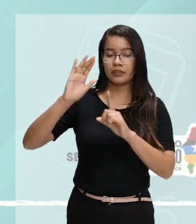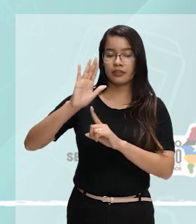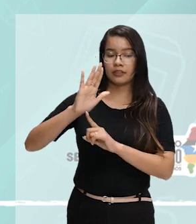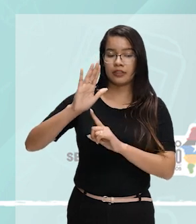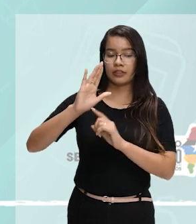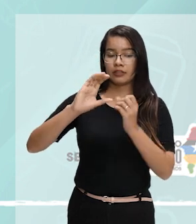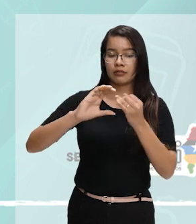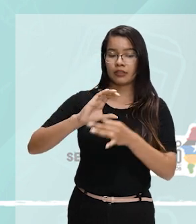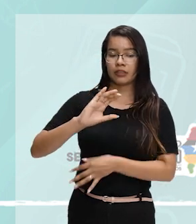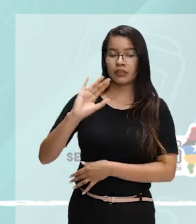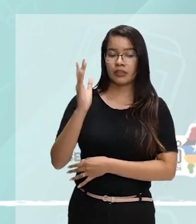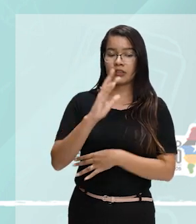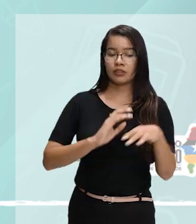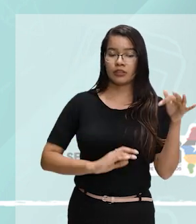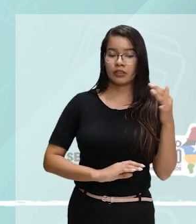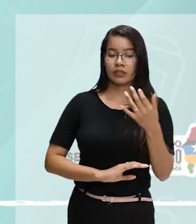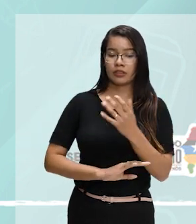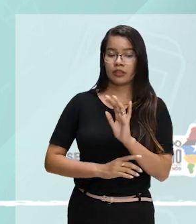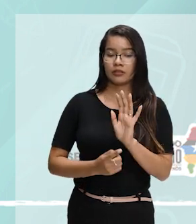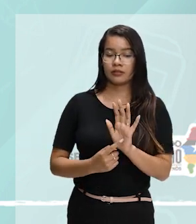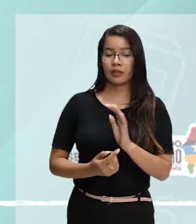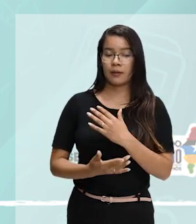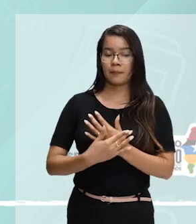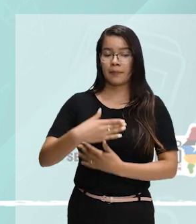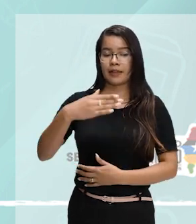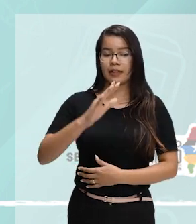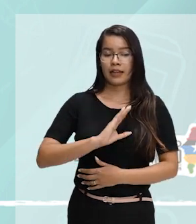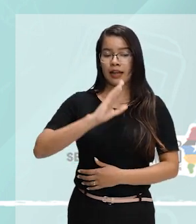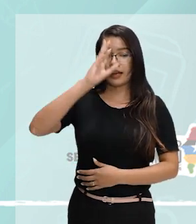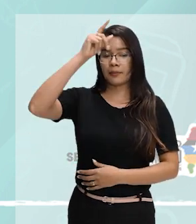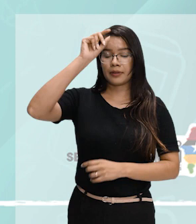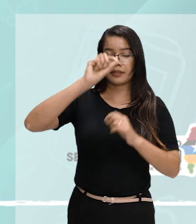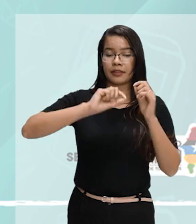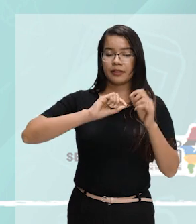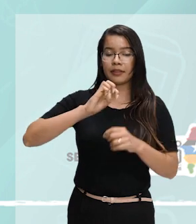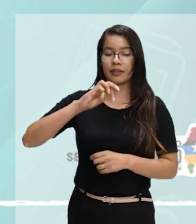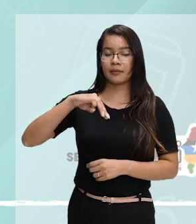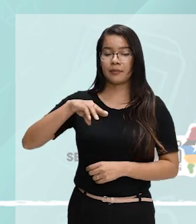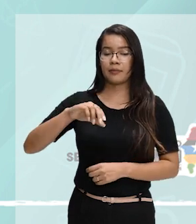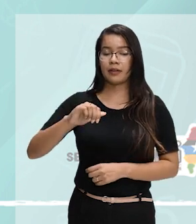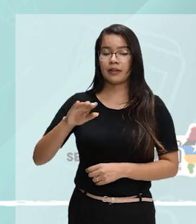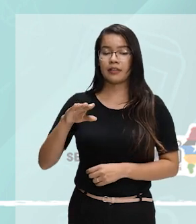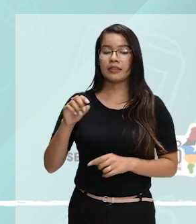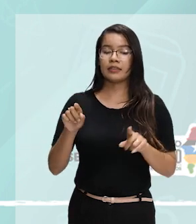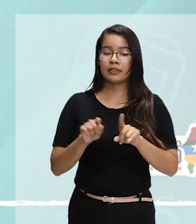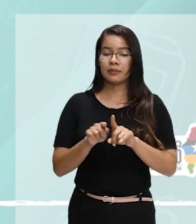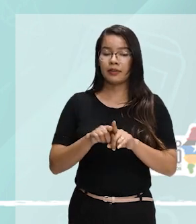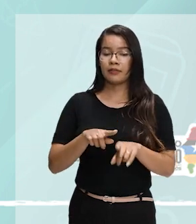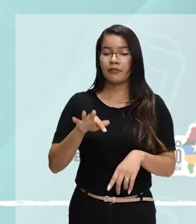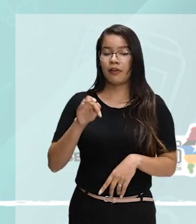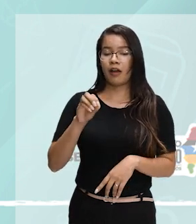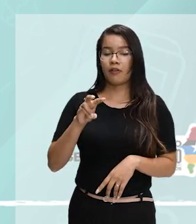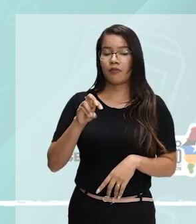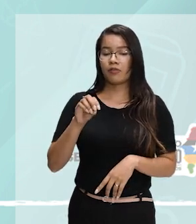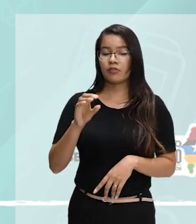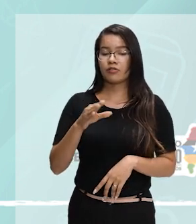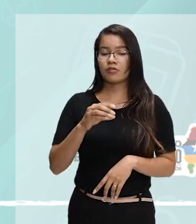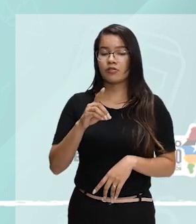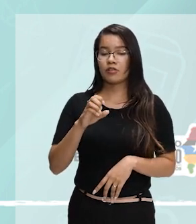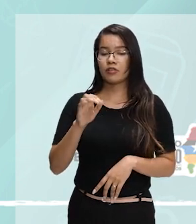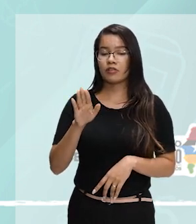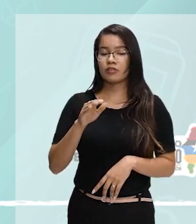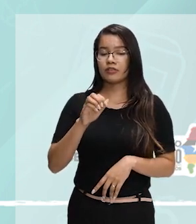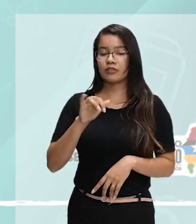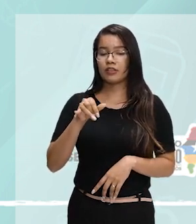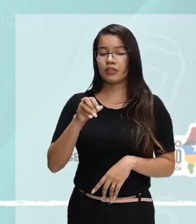aspectos estão presentes em trechos como mais rápida que a ema selvagem e o favo de Jati não era doce como o